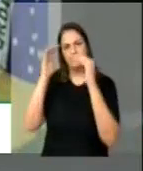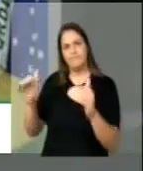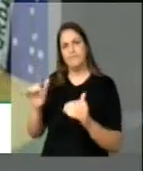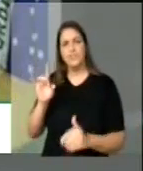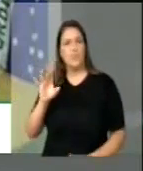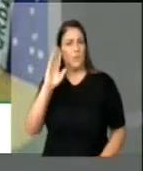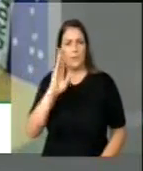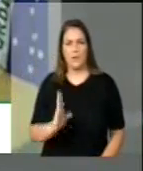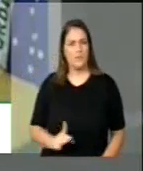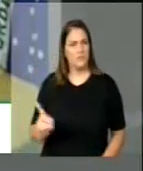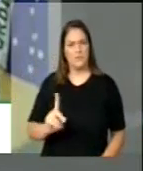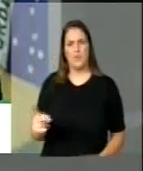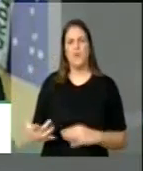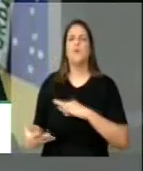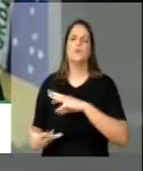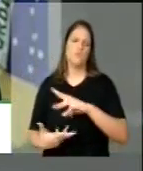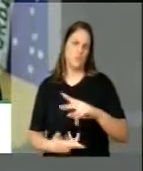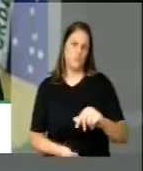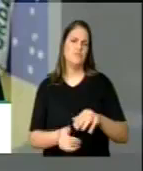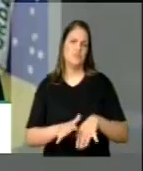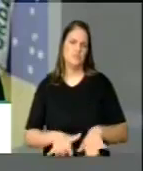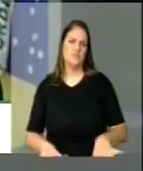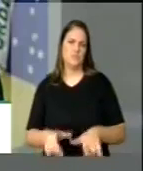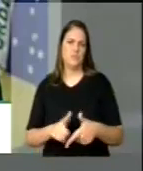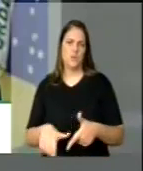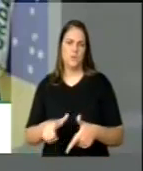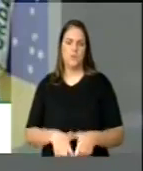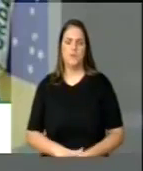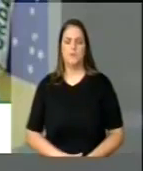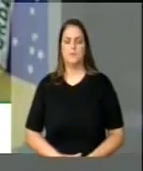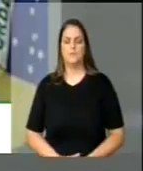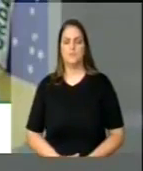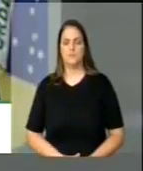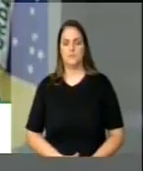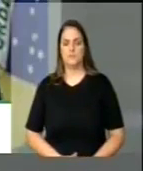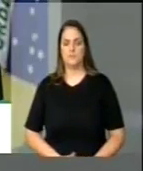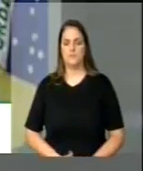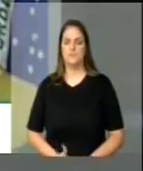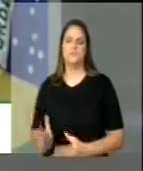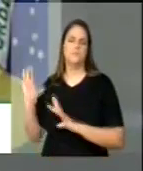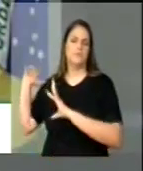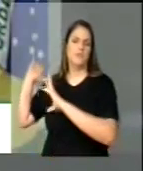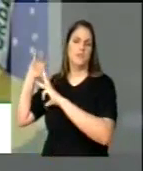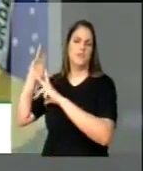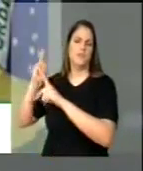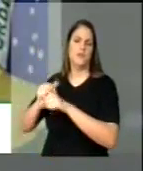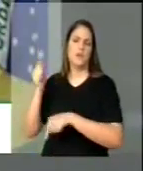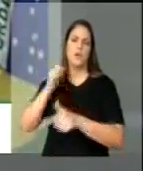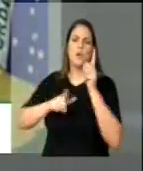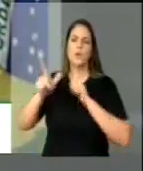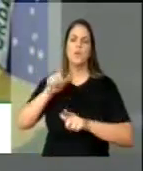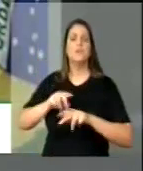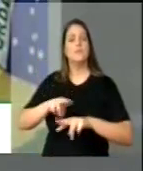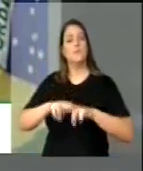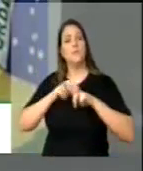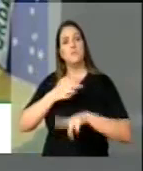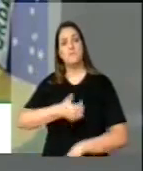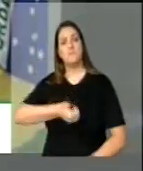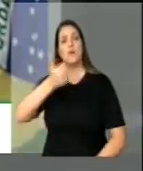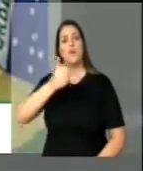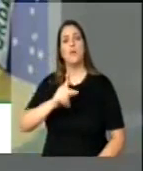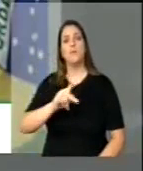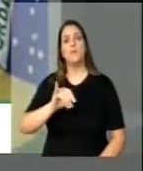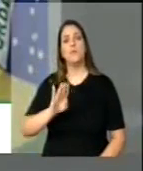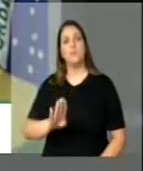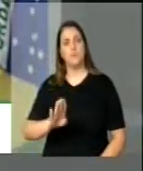mundo todo. Graças a esse arcabouço institucional, o Brasil experimentou alguns anos de grande expansão do PIB, que